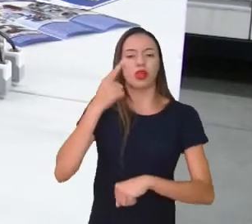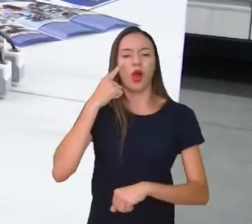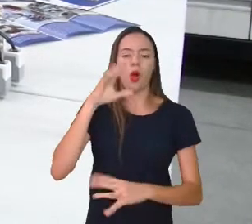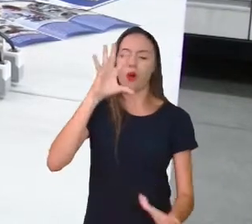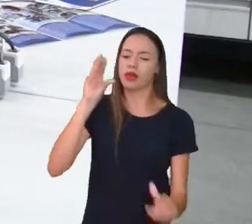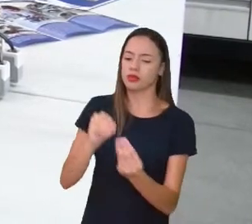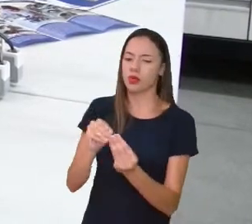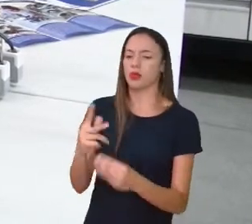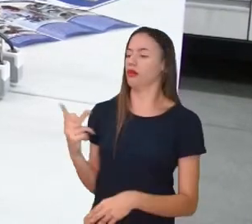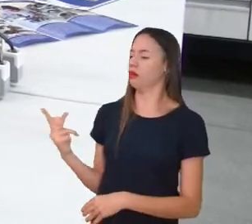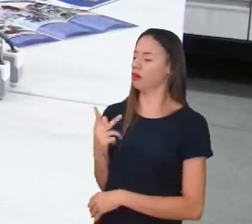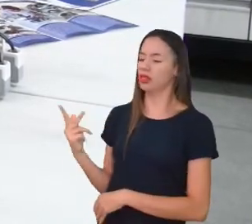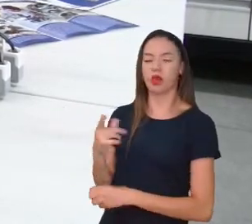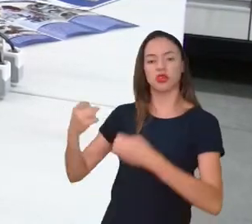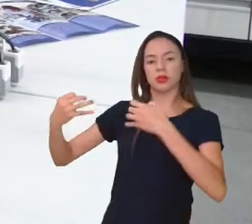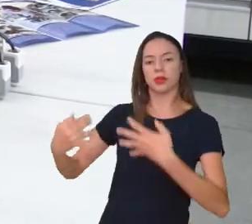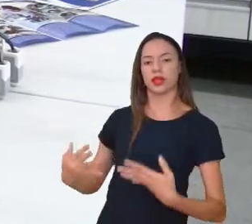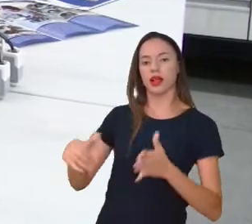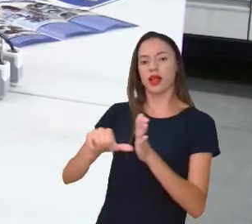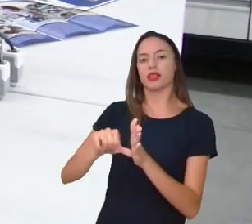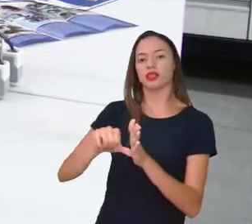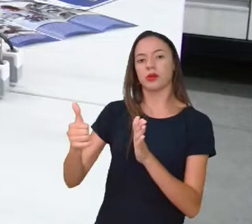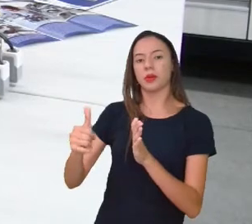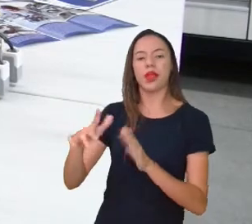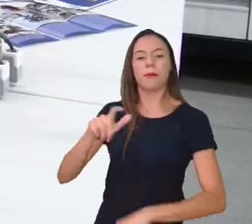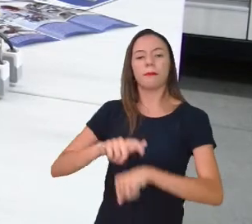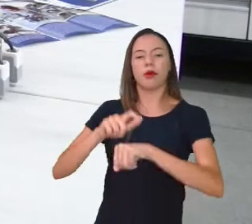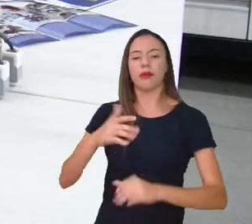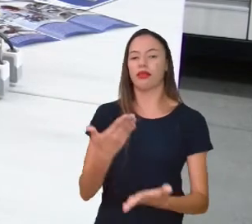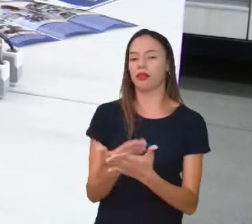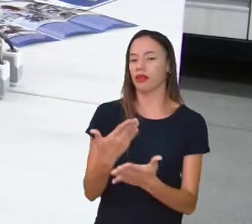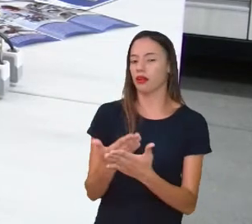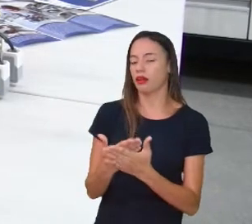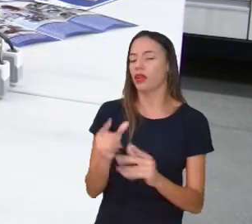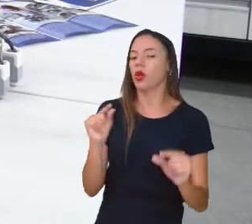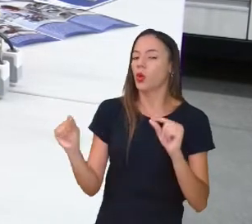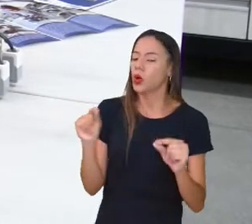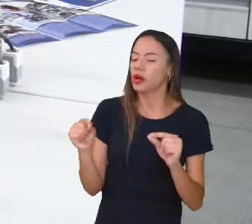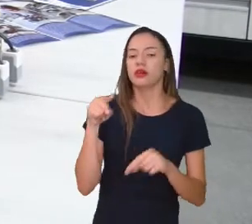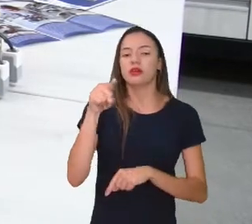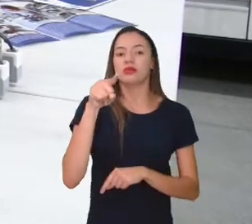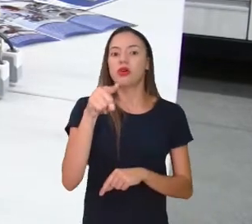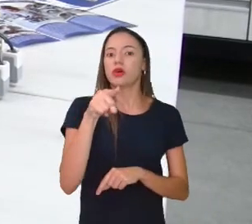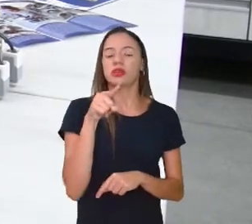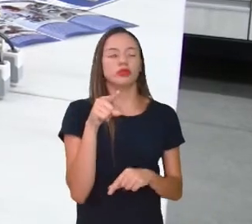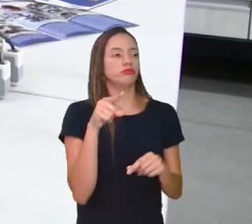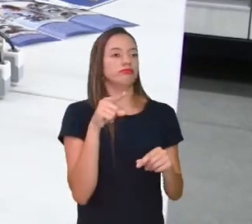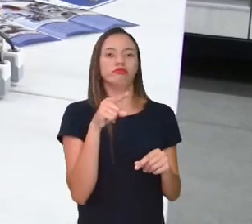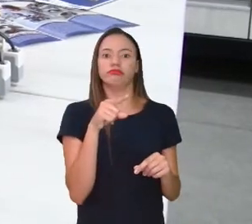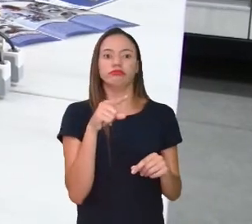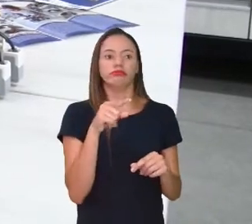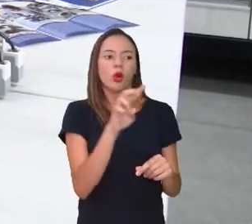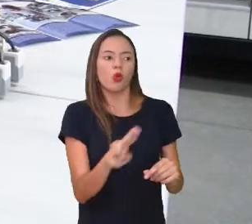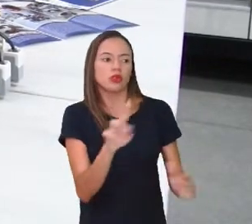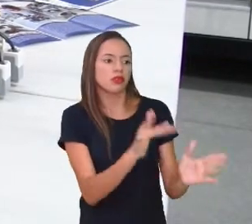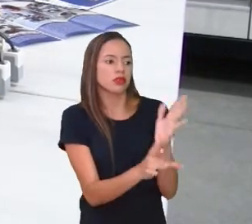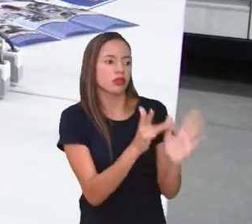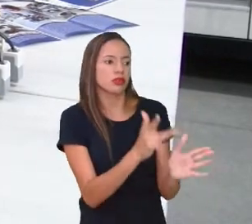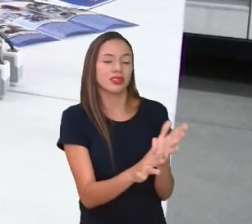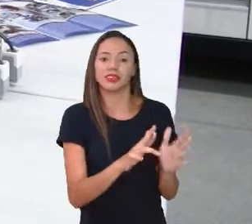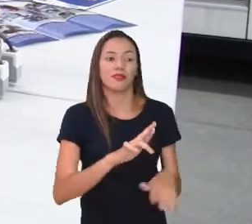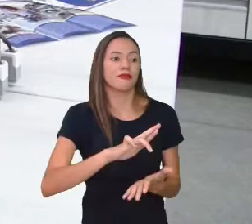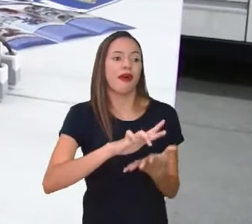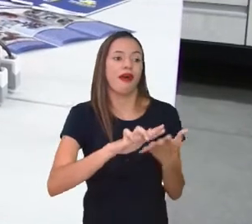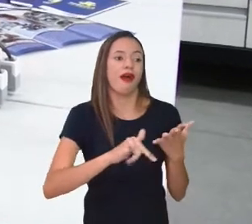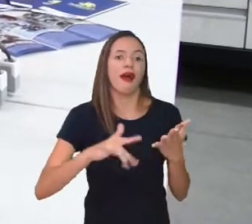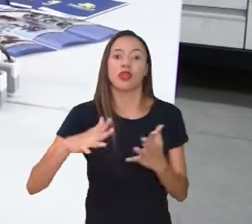pouco do que eu e a professora Carla trouxemos na primeira parte da aula, né? Essa questão de você estar conectado de diversas formas, né?